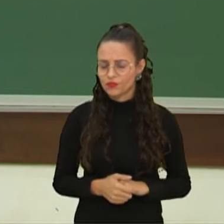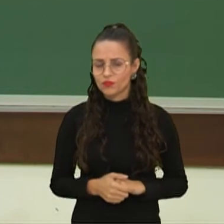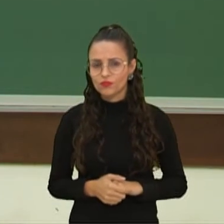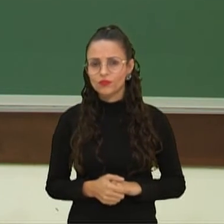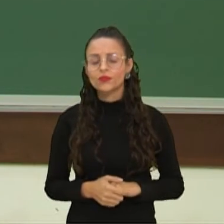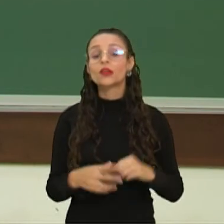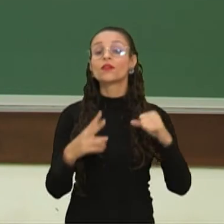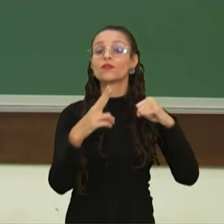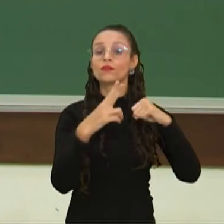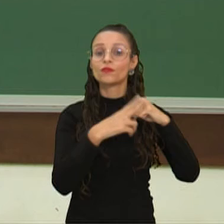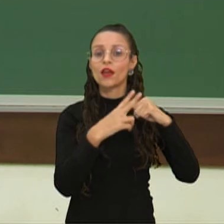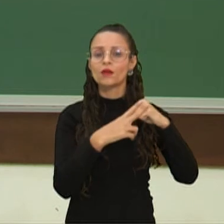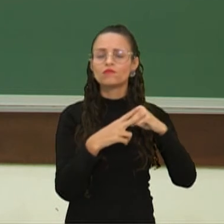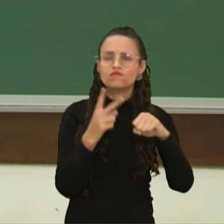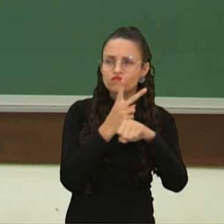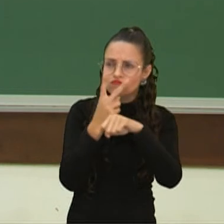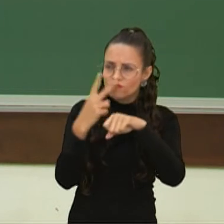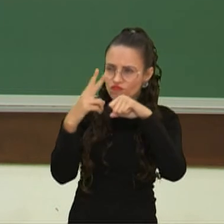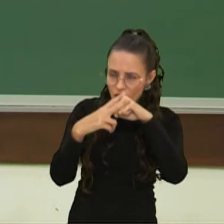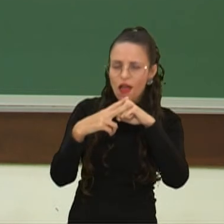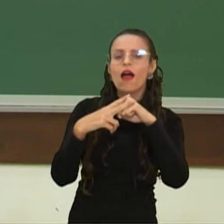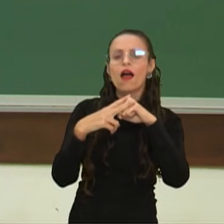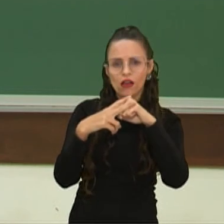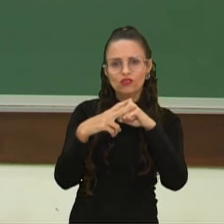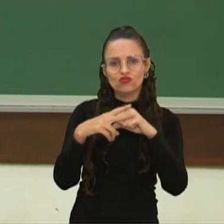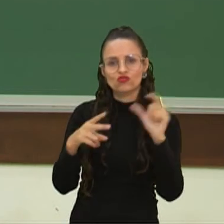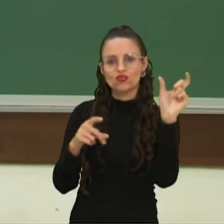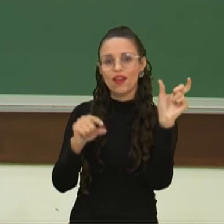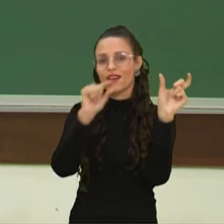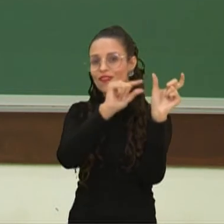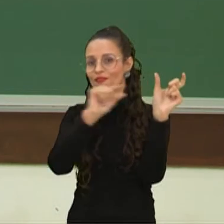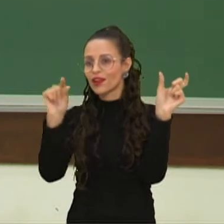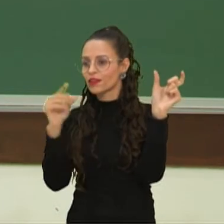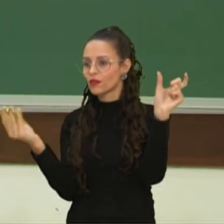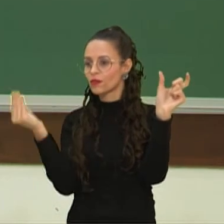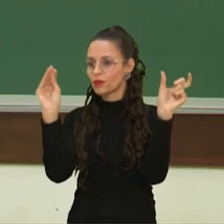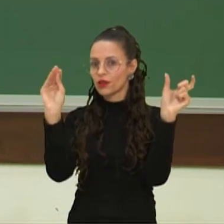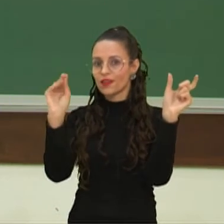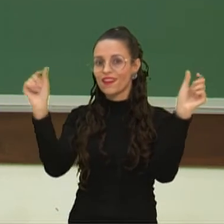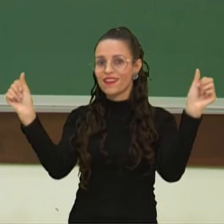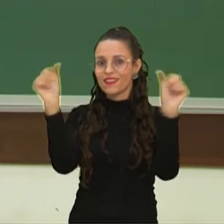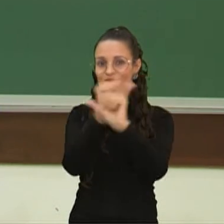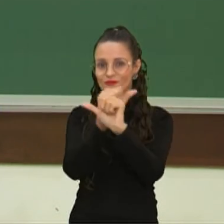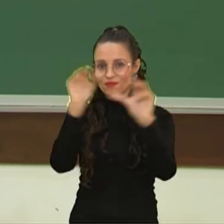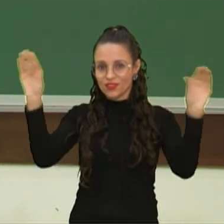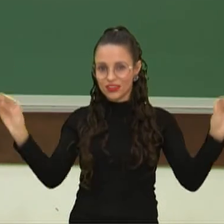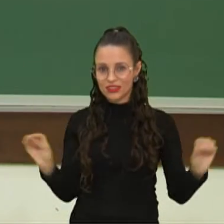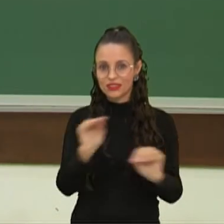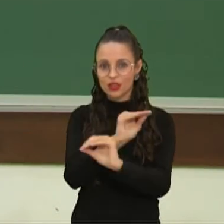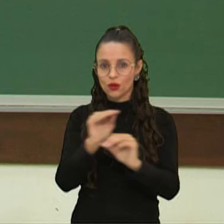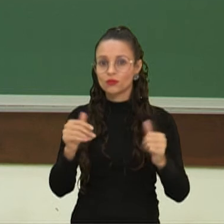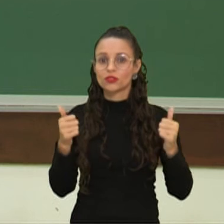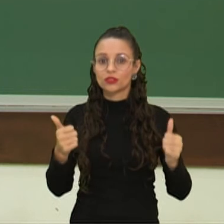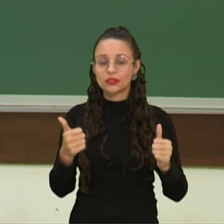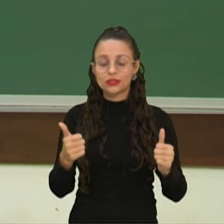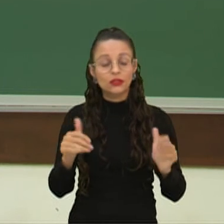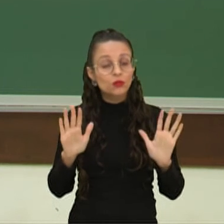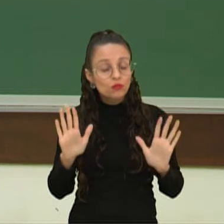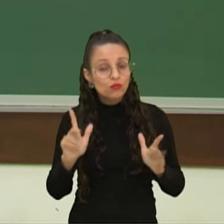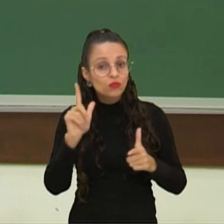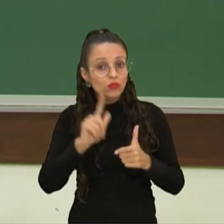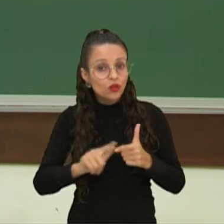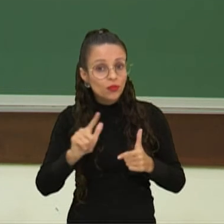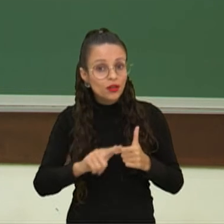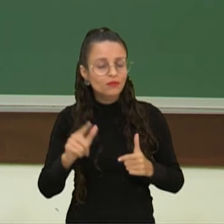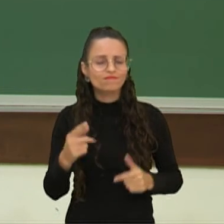Pega o verbo. Achou o verbo da frase? Consequentemente, você acha o objeto e faz as inversões. Fazer a inversão não é o problema. O